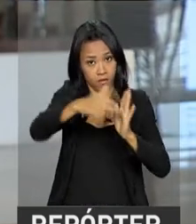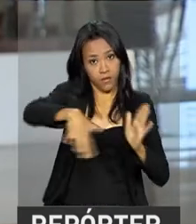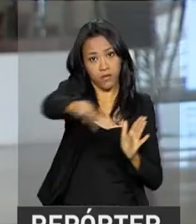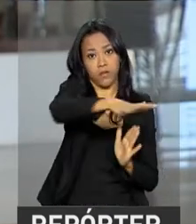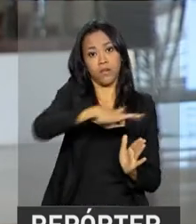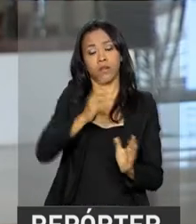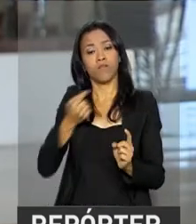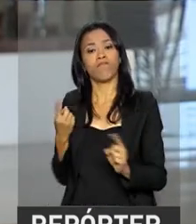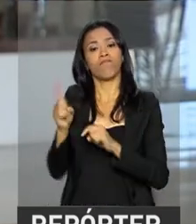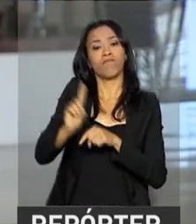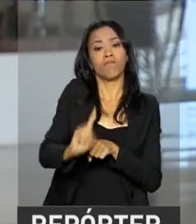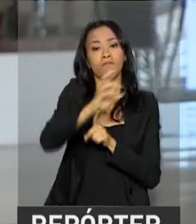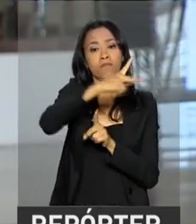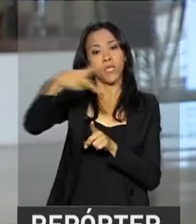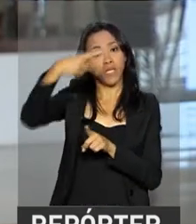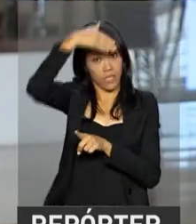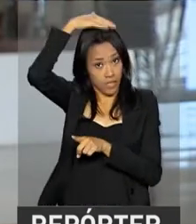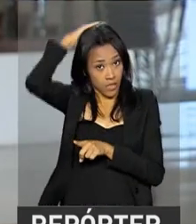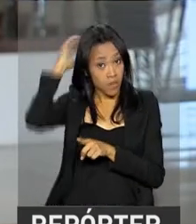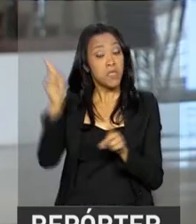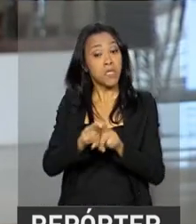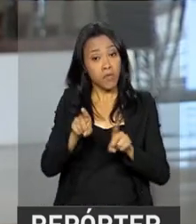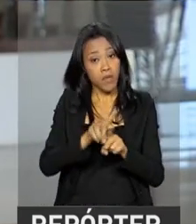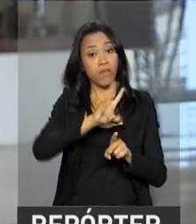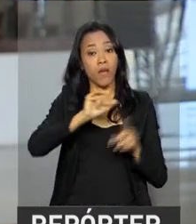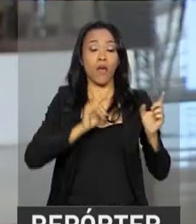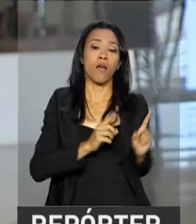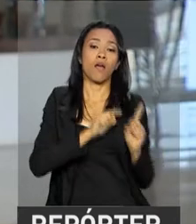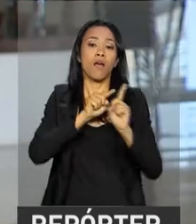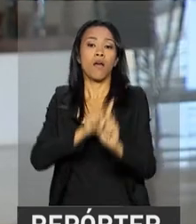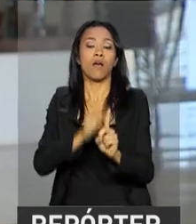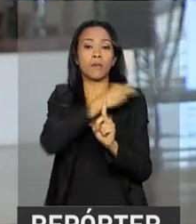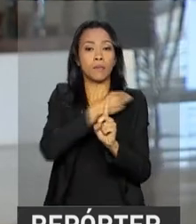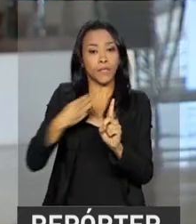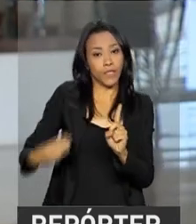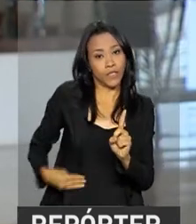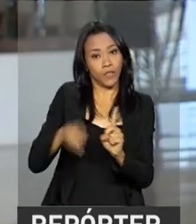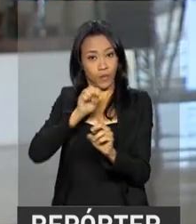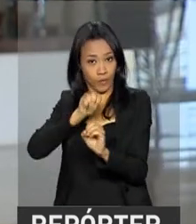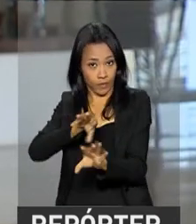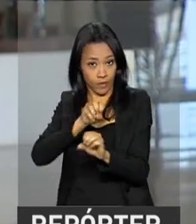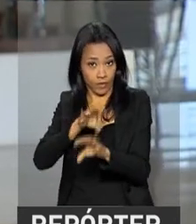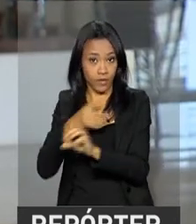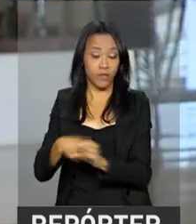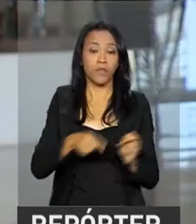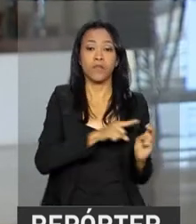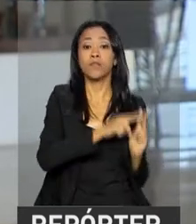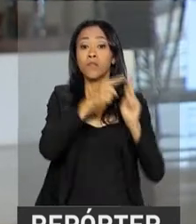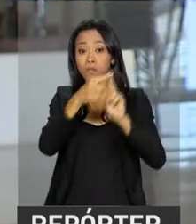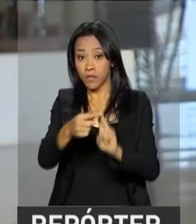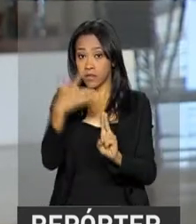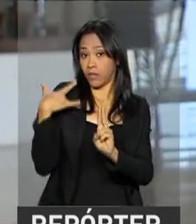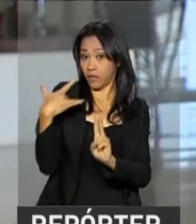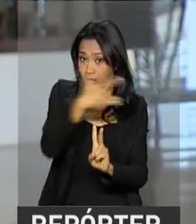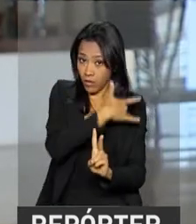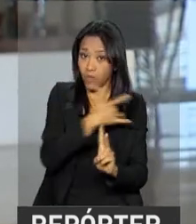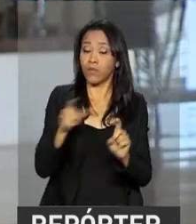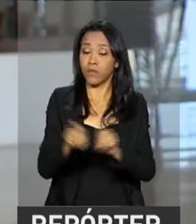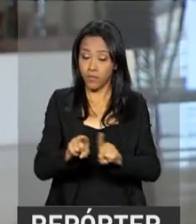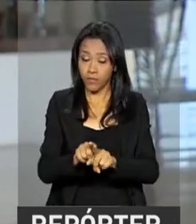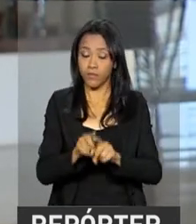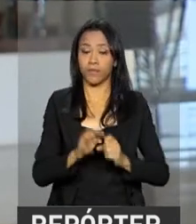presidente michel temer devem participar do ato os ministros da educação mendonça filho e da saúde ricardo